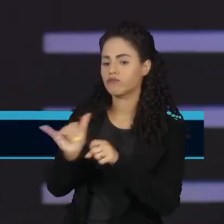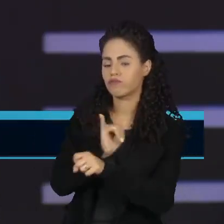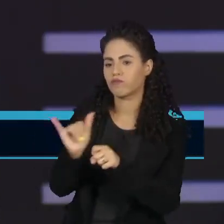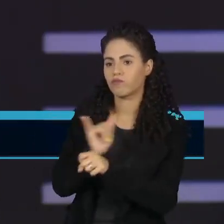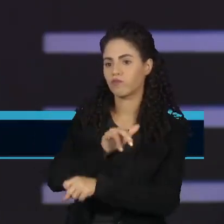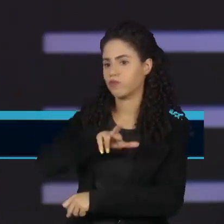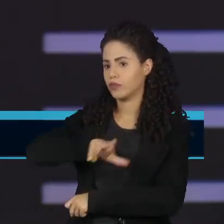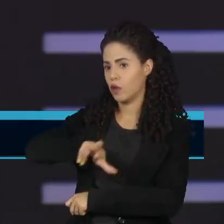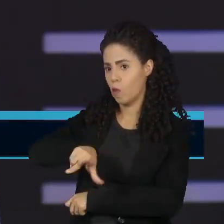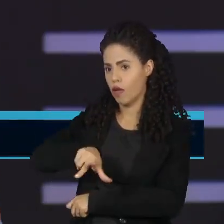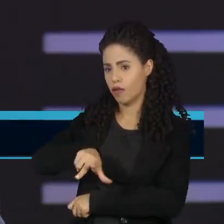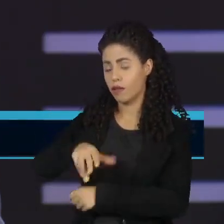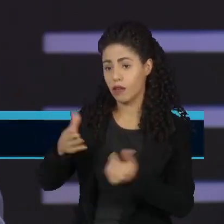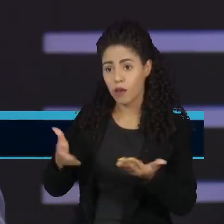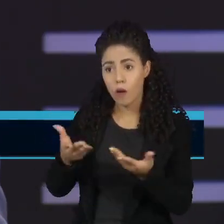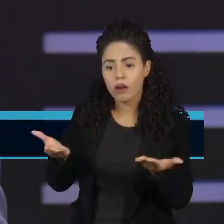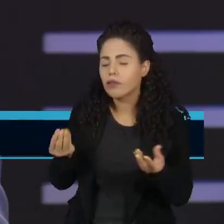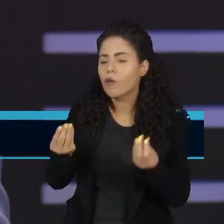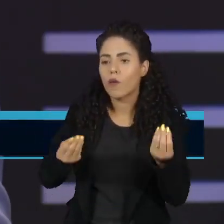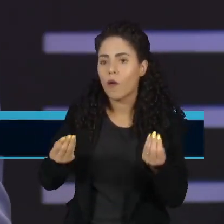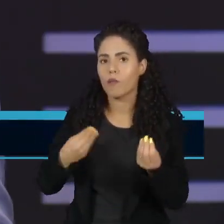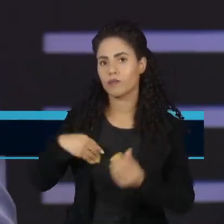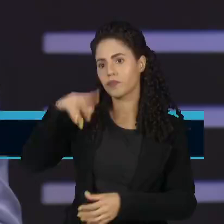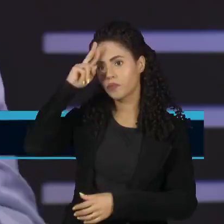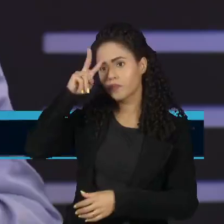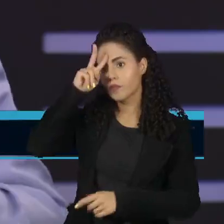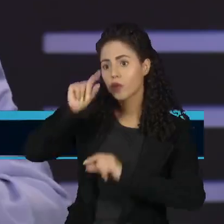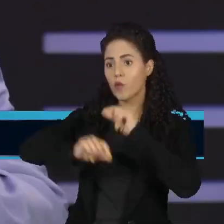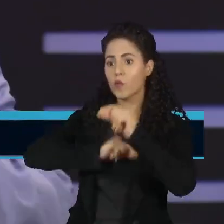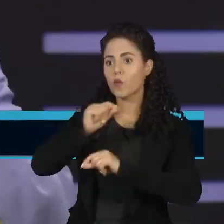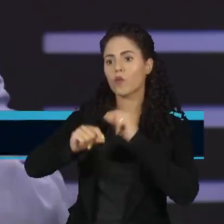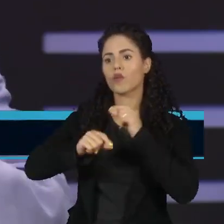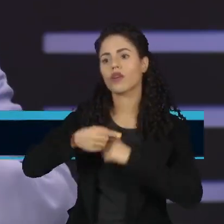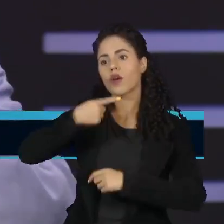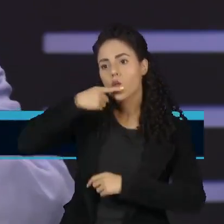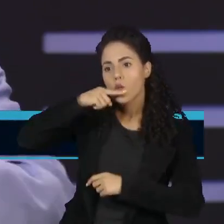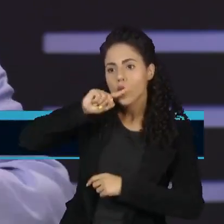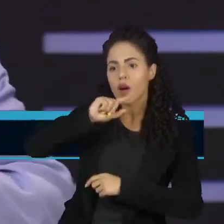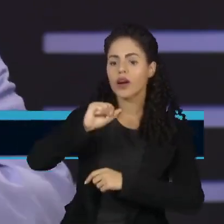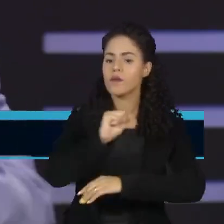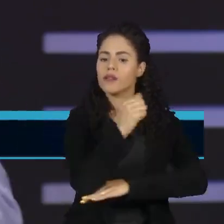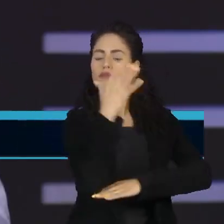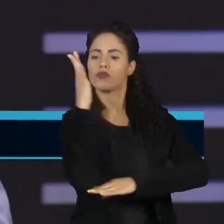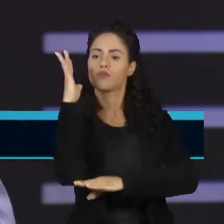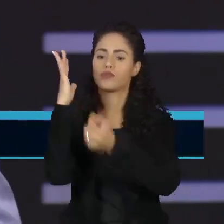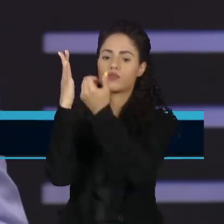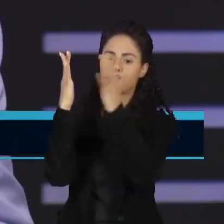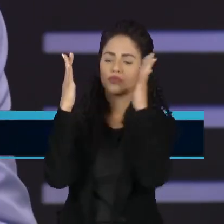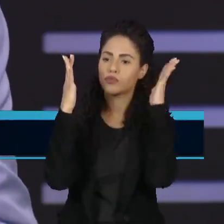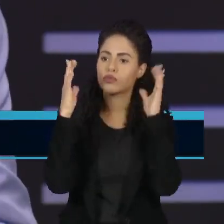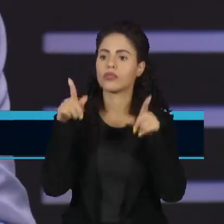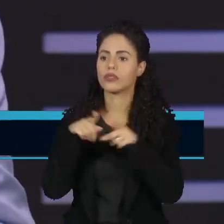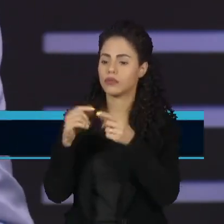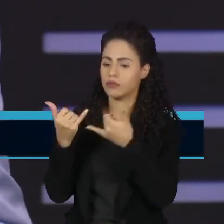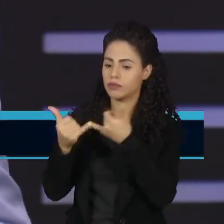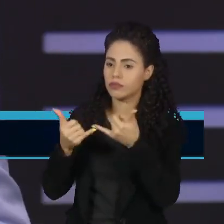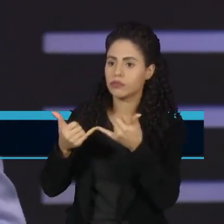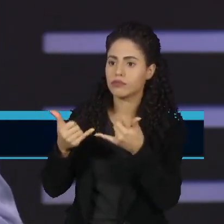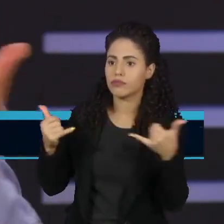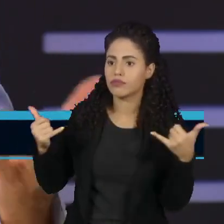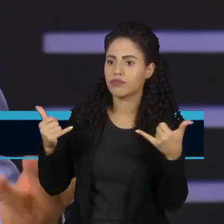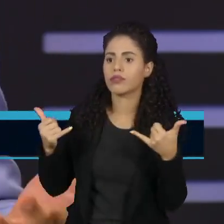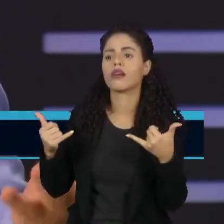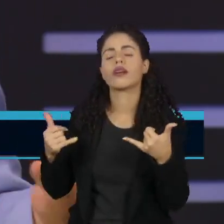estratégica. Numa indústria, que é bom lembrar, a cana, ela é do agro e é da energia. Ela é